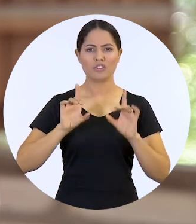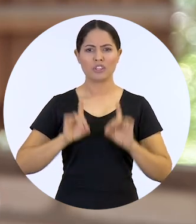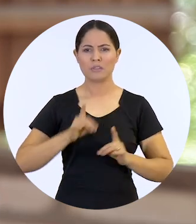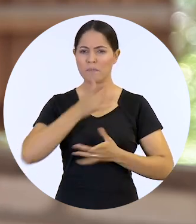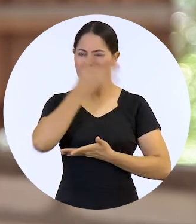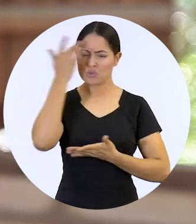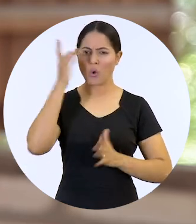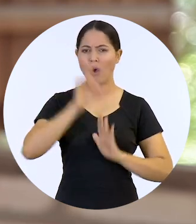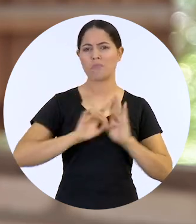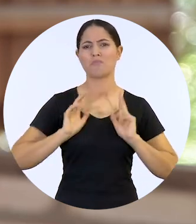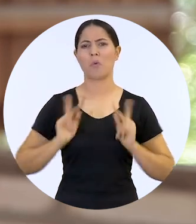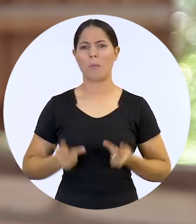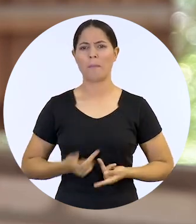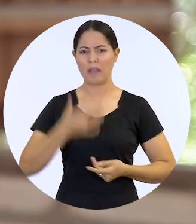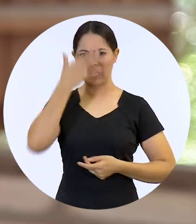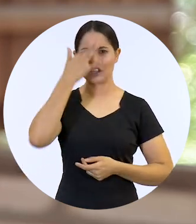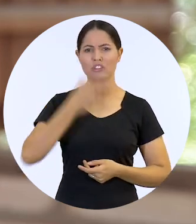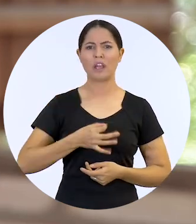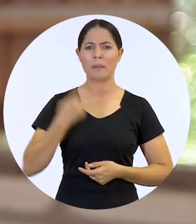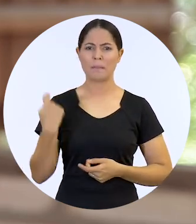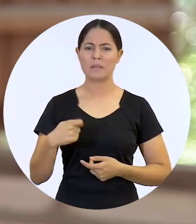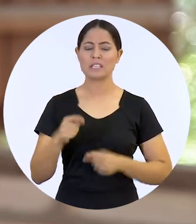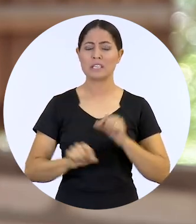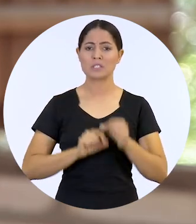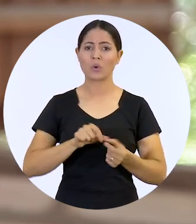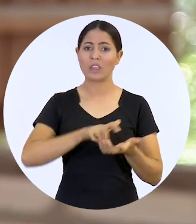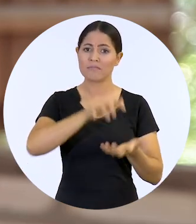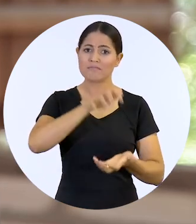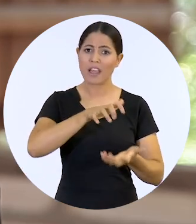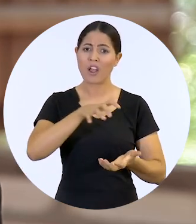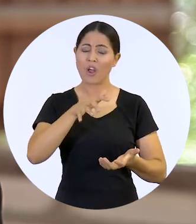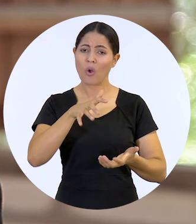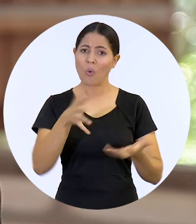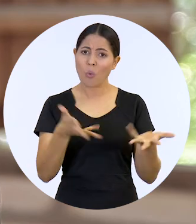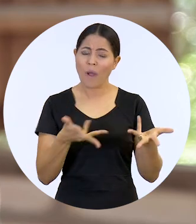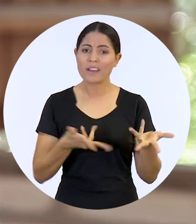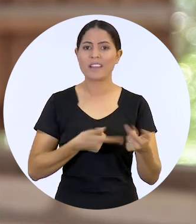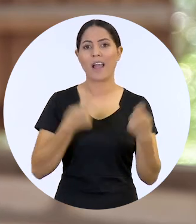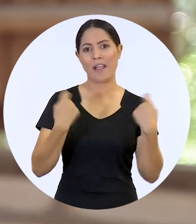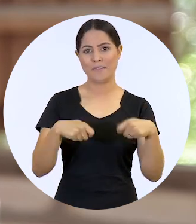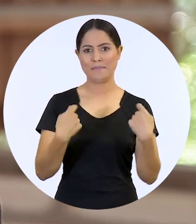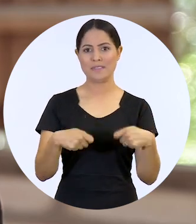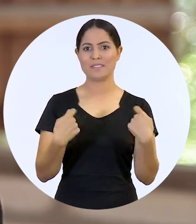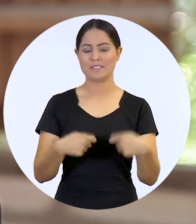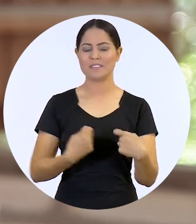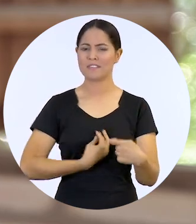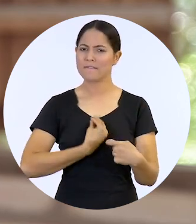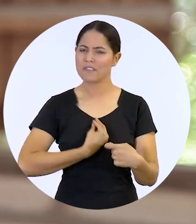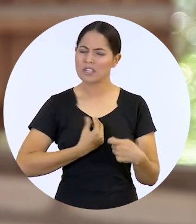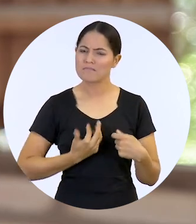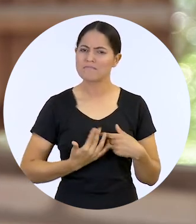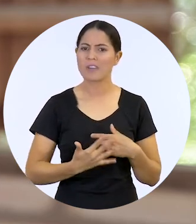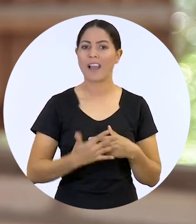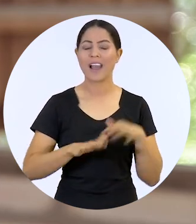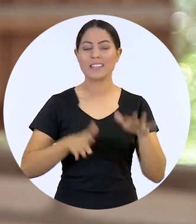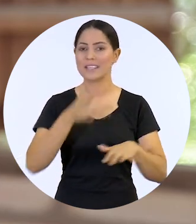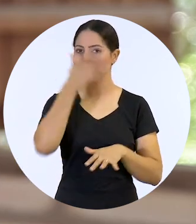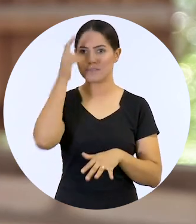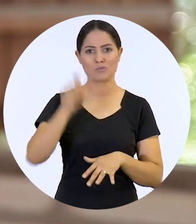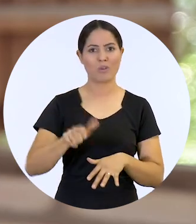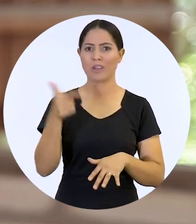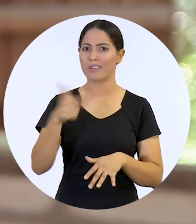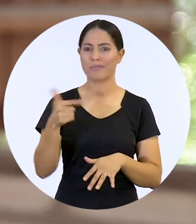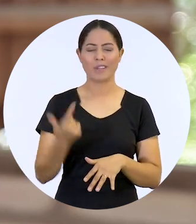porque estamos envelhecendo mais e precisamos envelhecer com qualidade. E essas pessoas, mesmo com recurso ou sem recurso, têm que